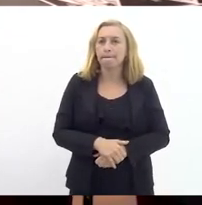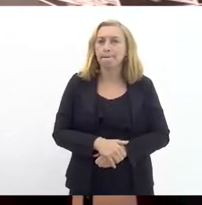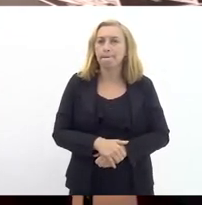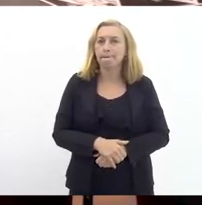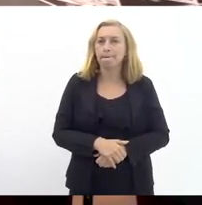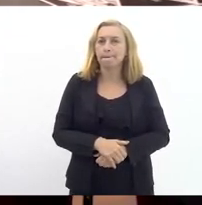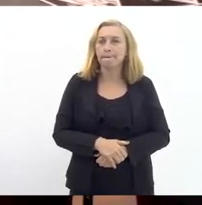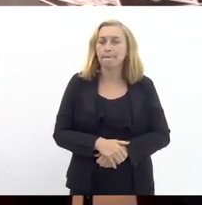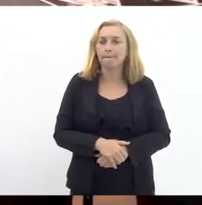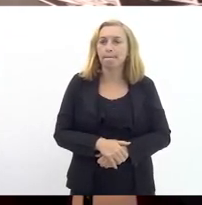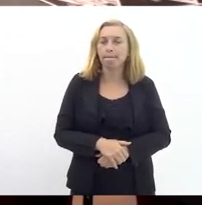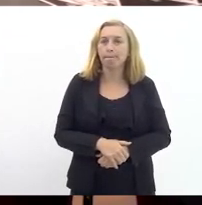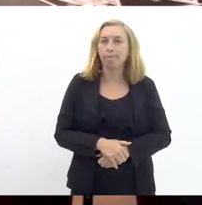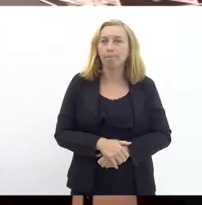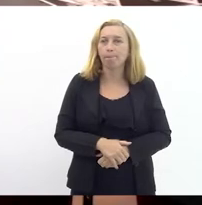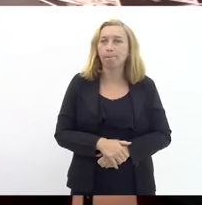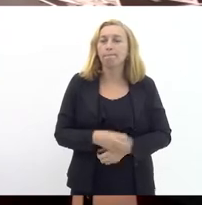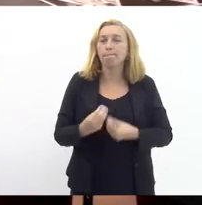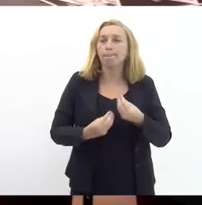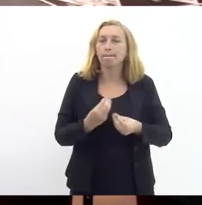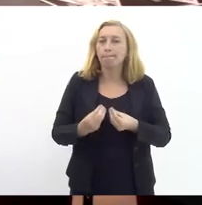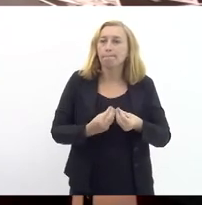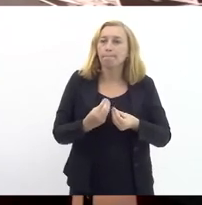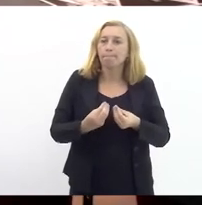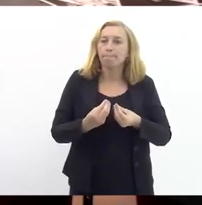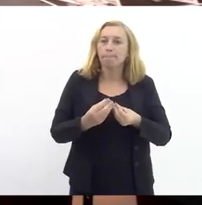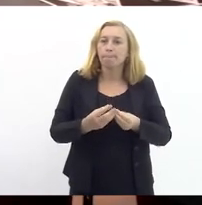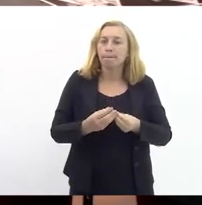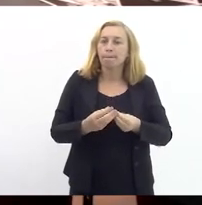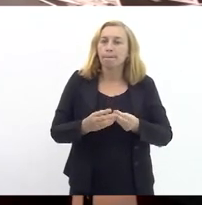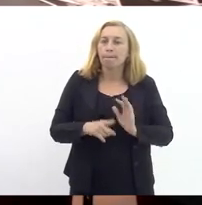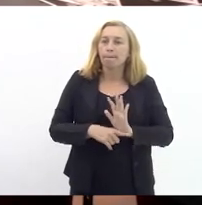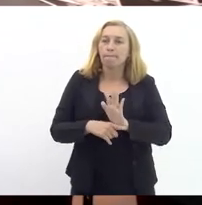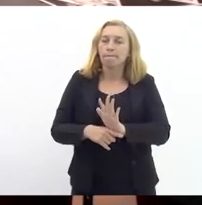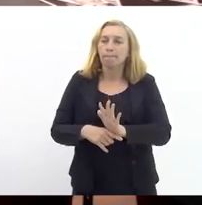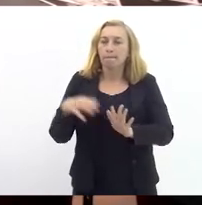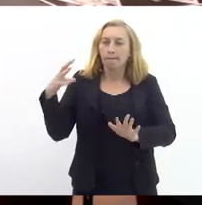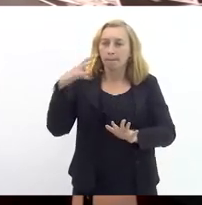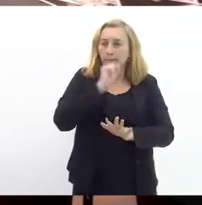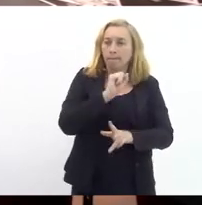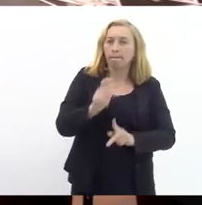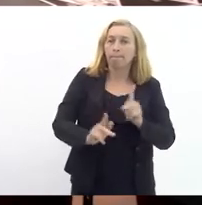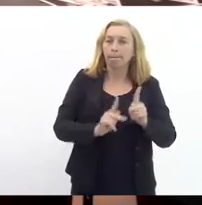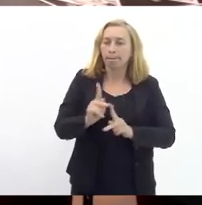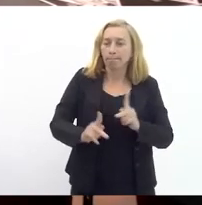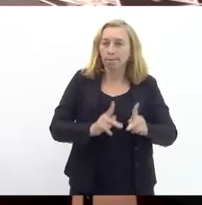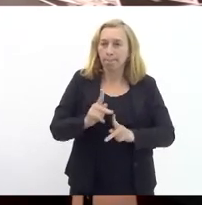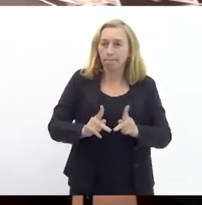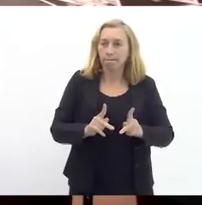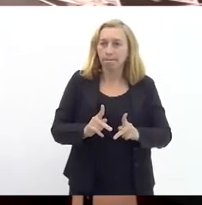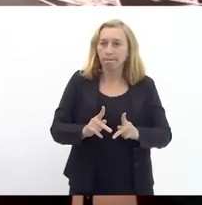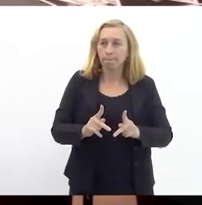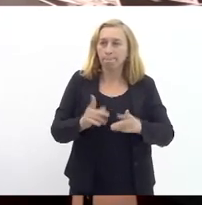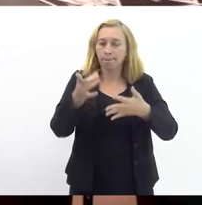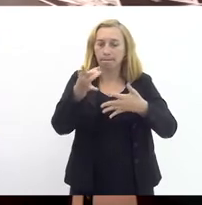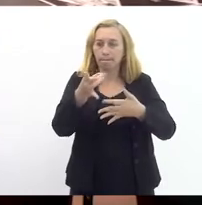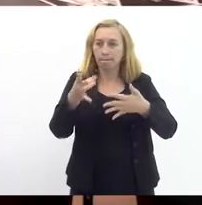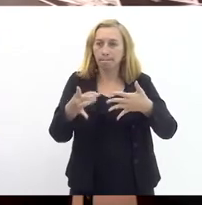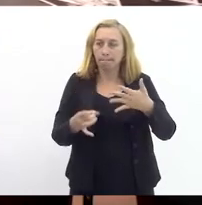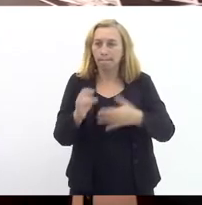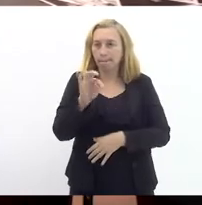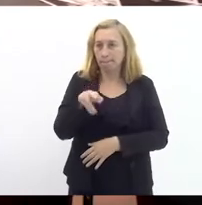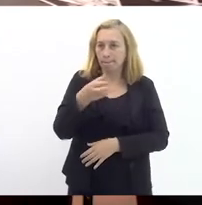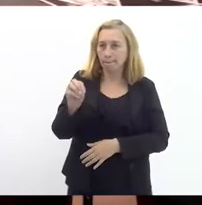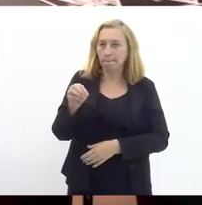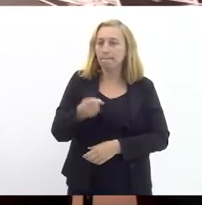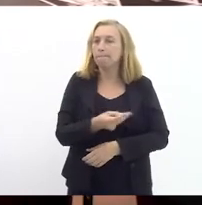foi como atender a maior parte da população mais rapidamente. Então, nós temos levantamento por estação,